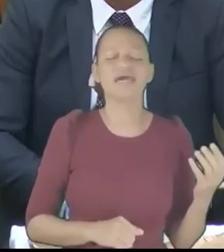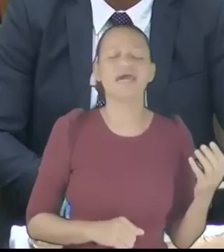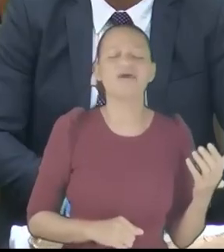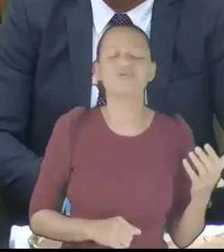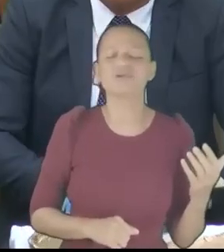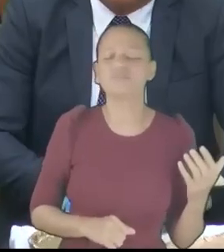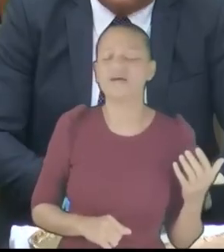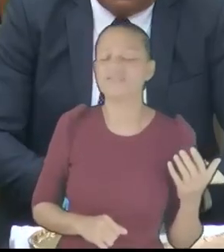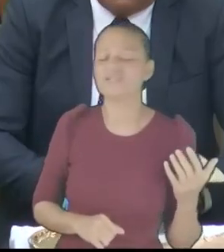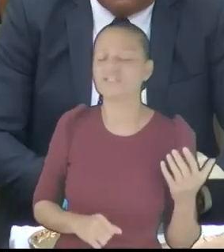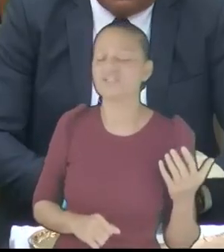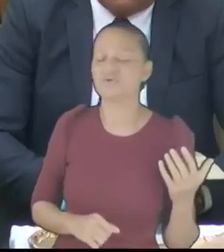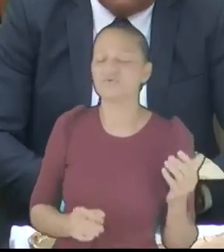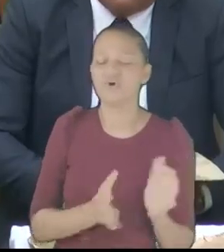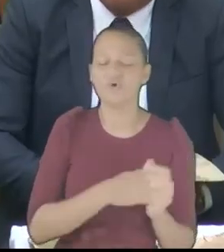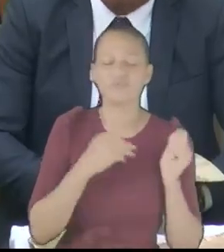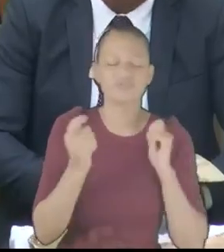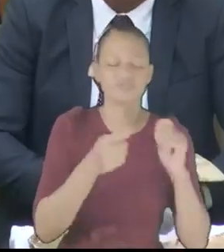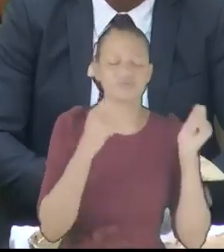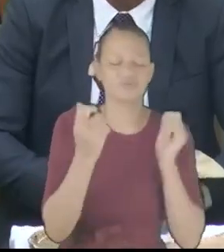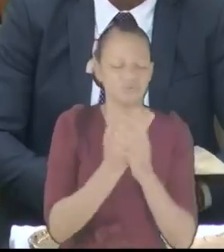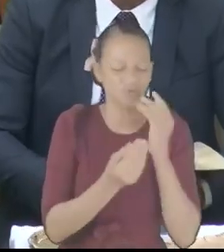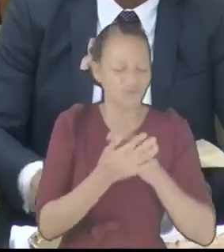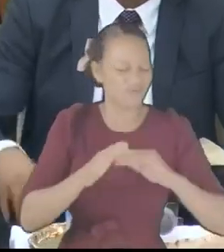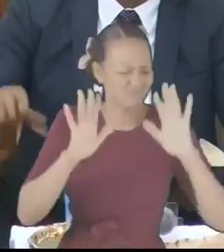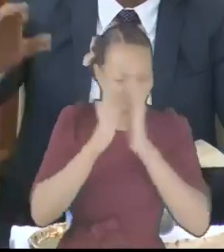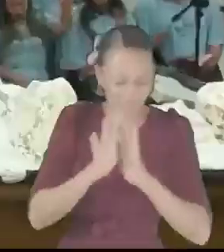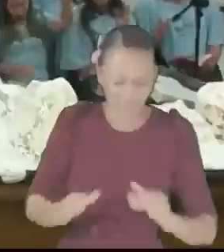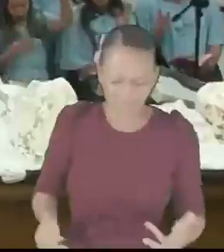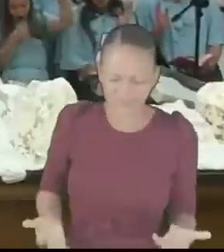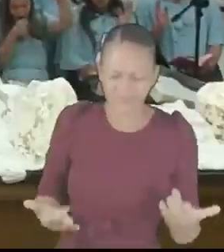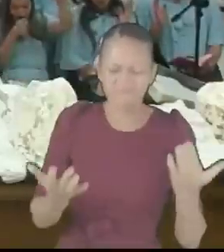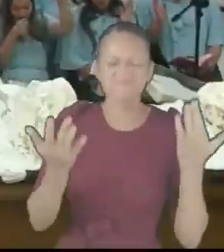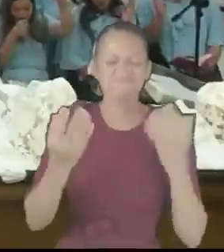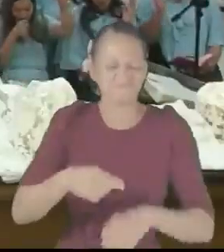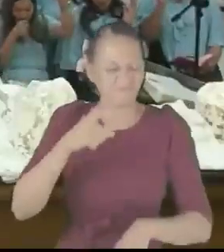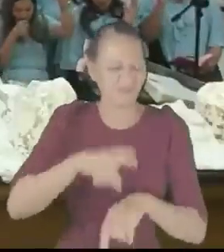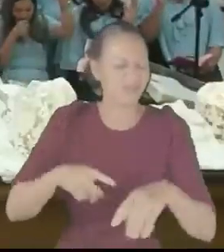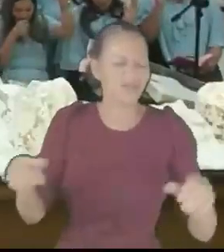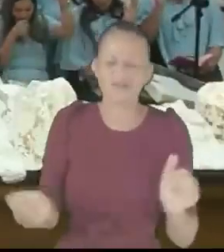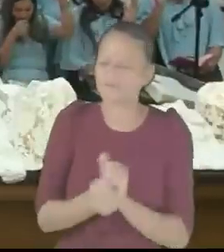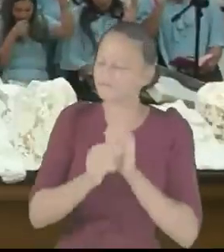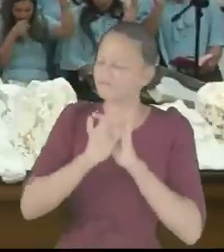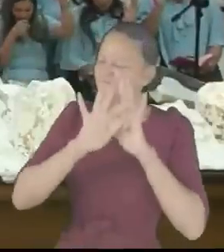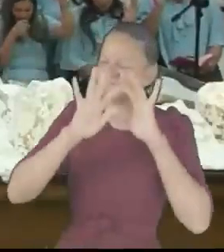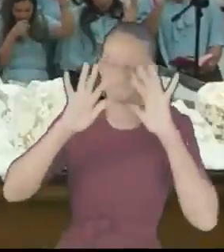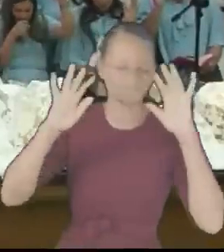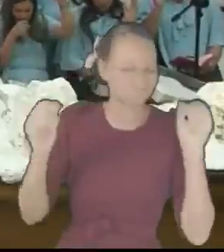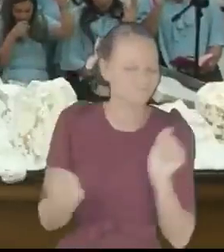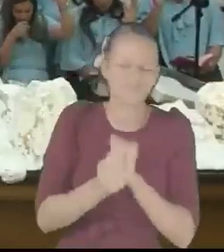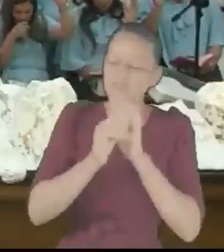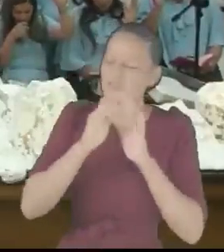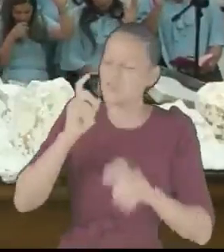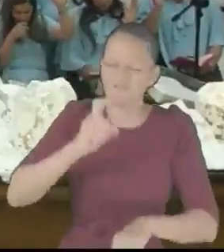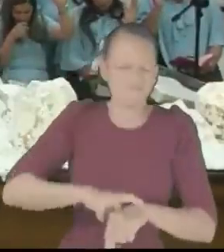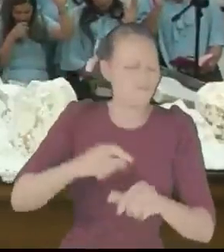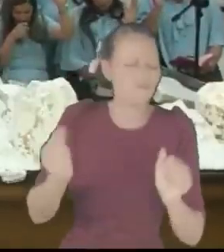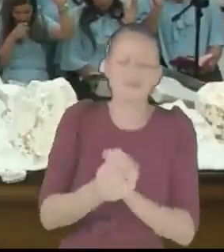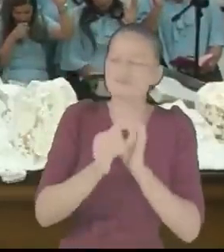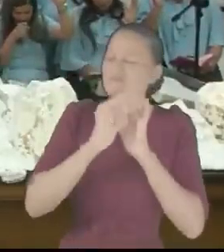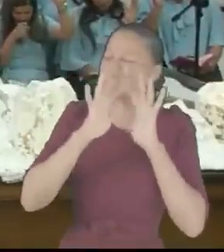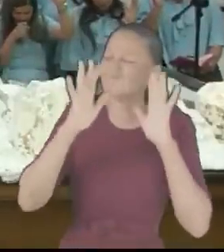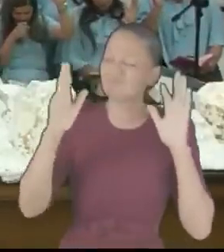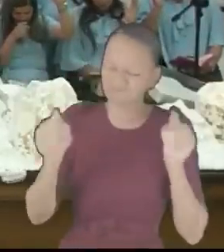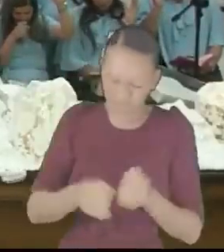Oh, aleluia, aleluia, levanta a mão, adora. É hora de glorificar, é hora de dar glória, é hora